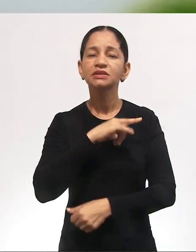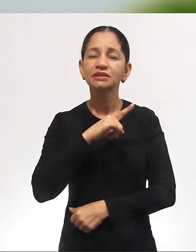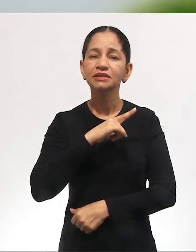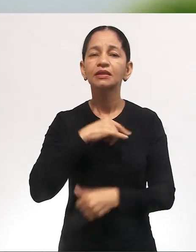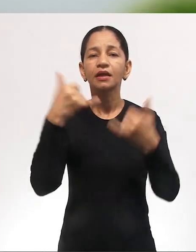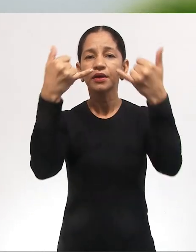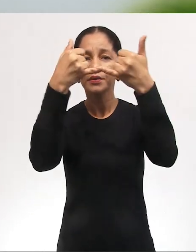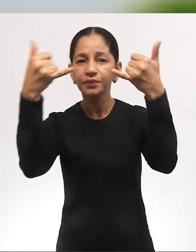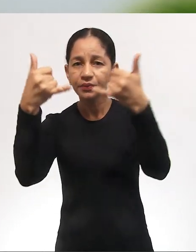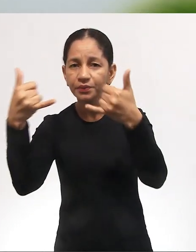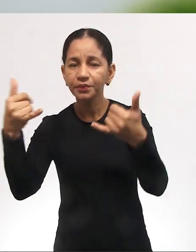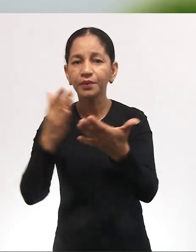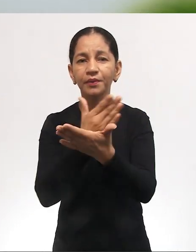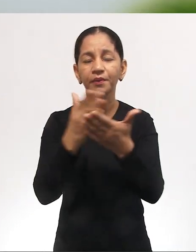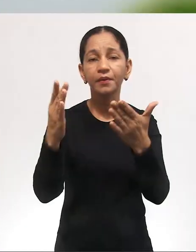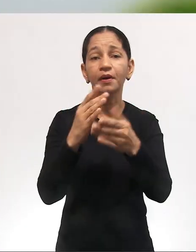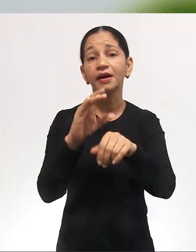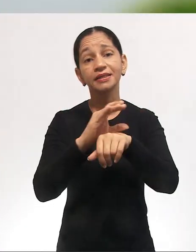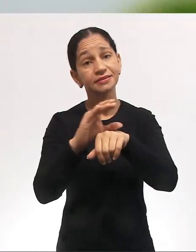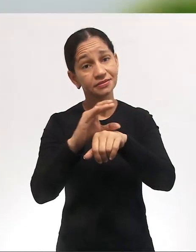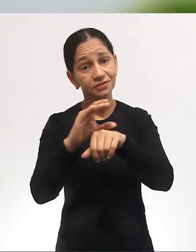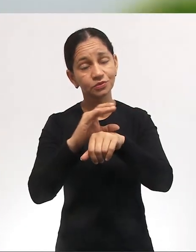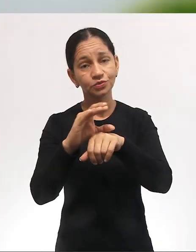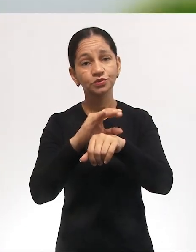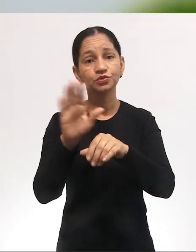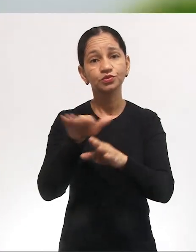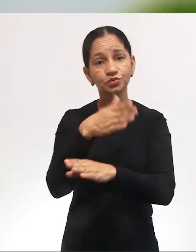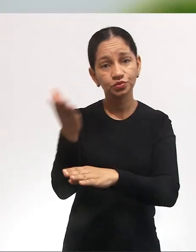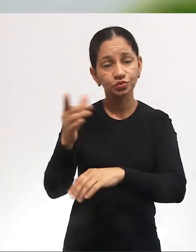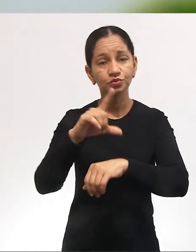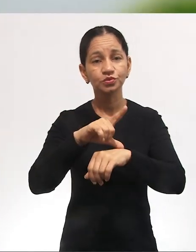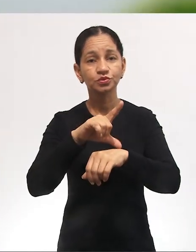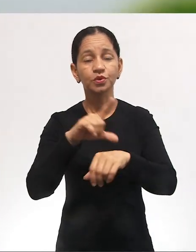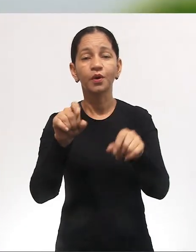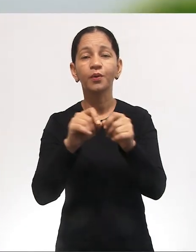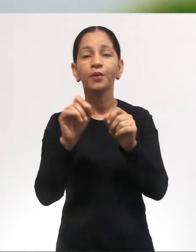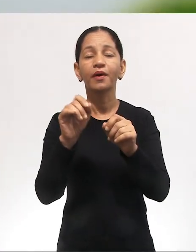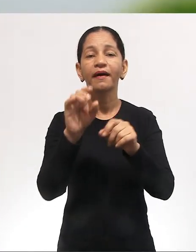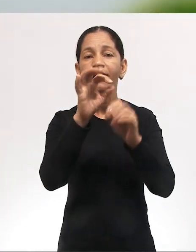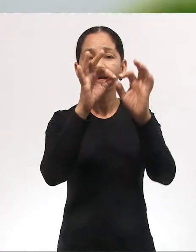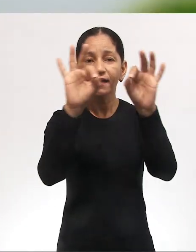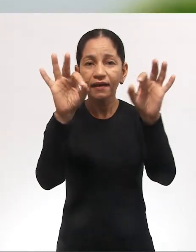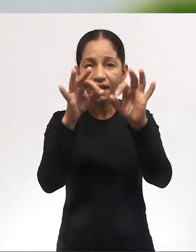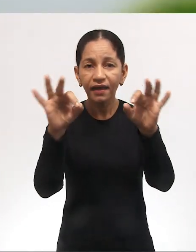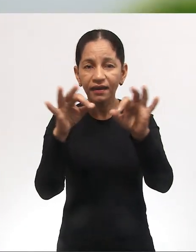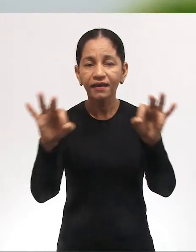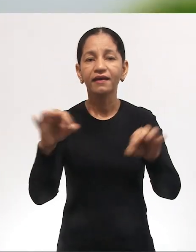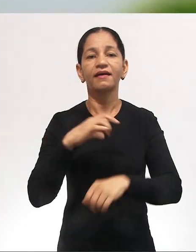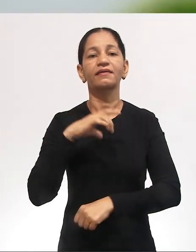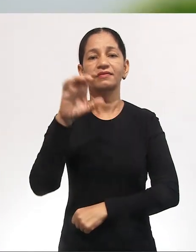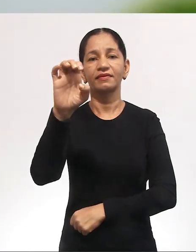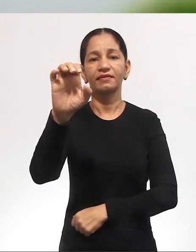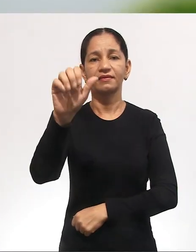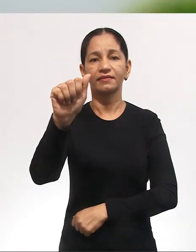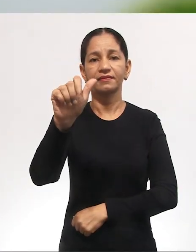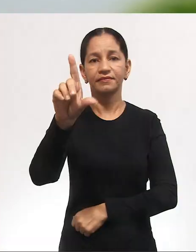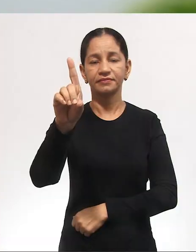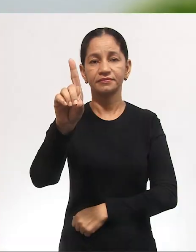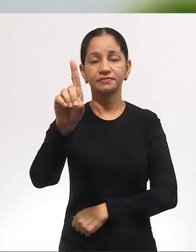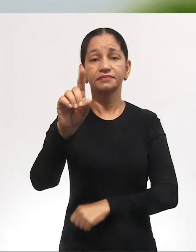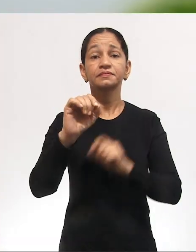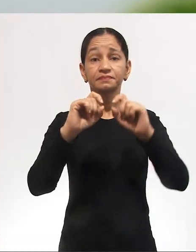algumas linhas cinzas e ao lado esquerdo eu tenho uma escrita grande,